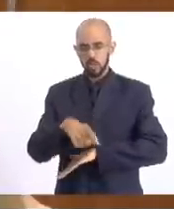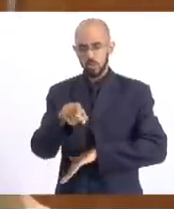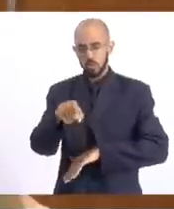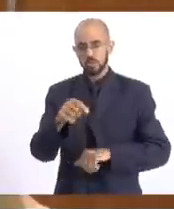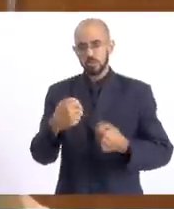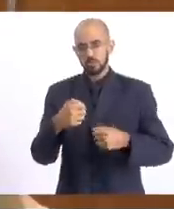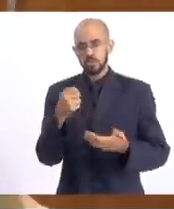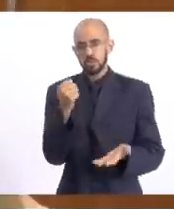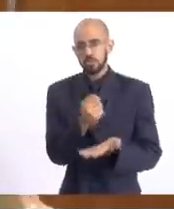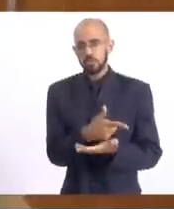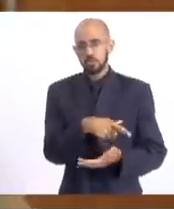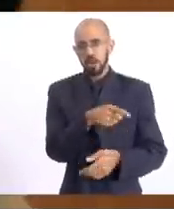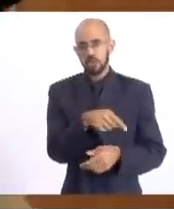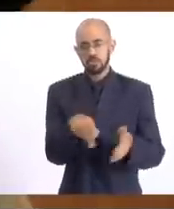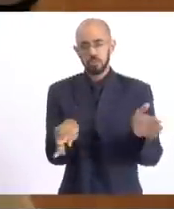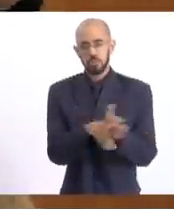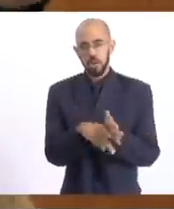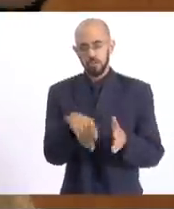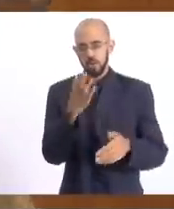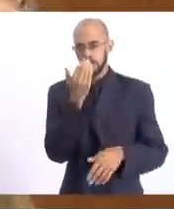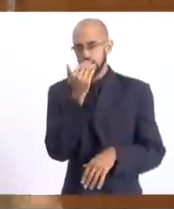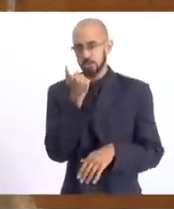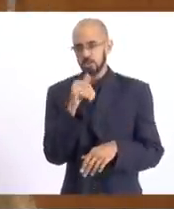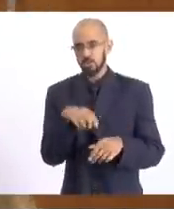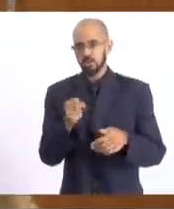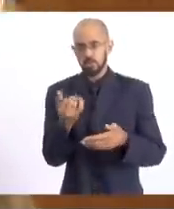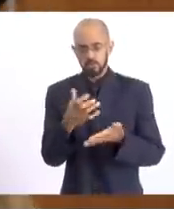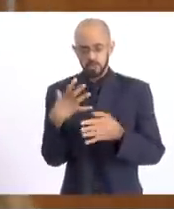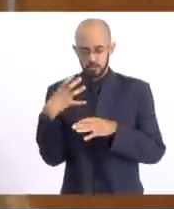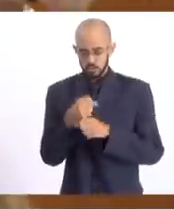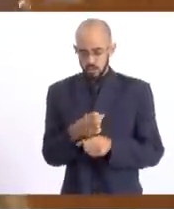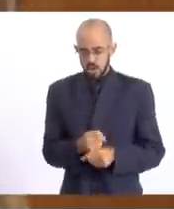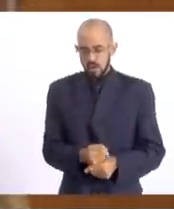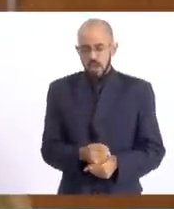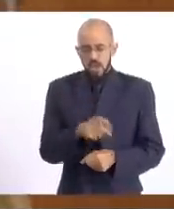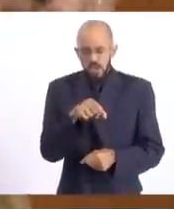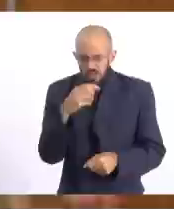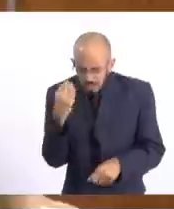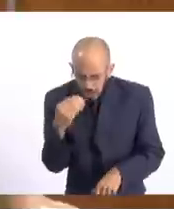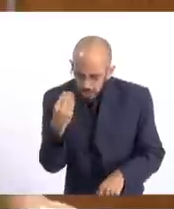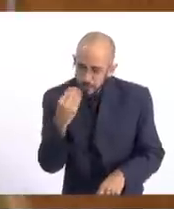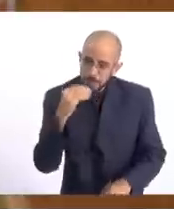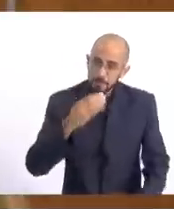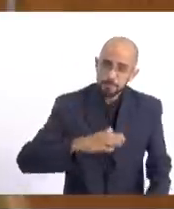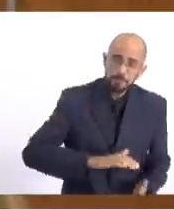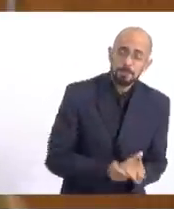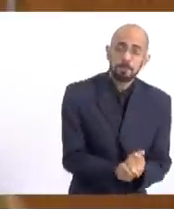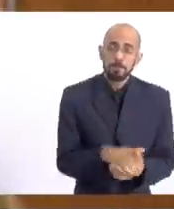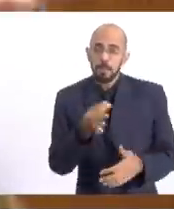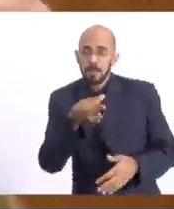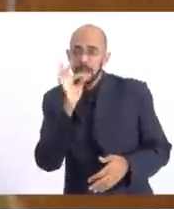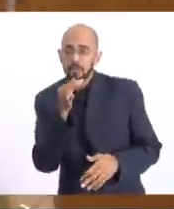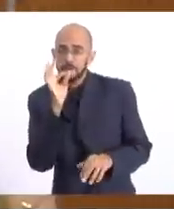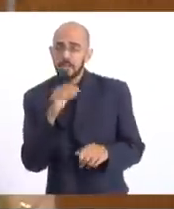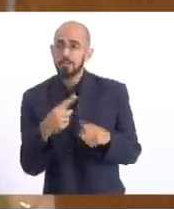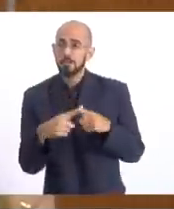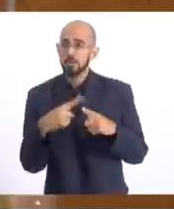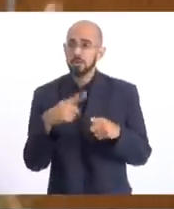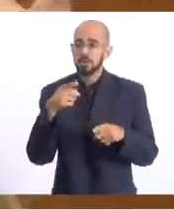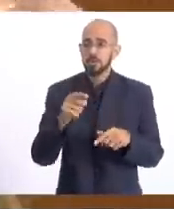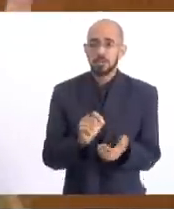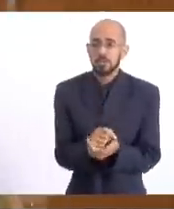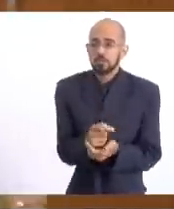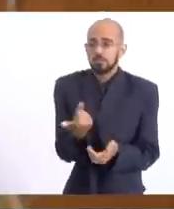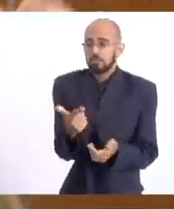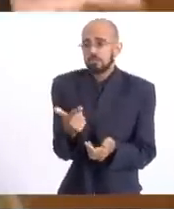alimento. Na hora de você colocar no caderninho, foi para um lanche, foi para um café, sabe por quê? Porque o rancho é péssimo. Não